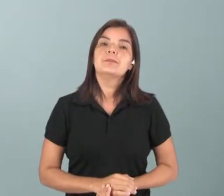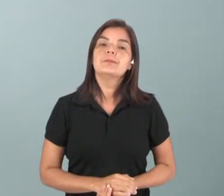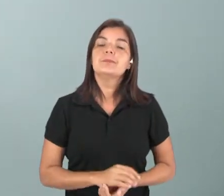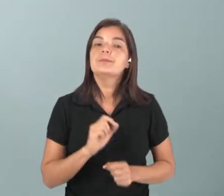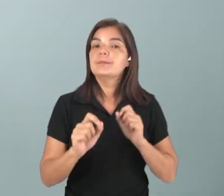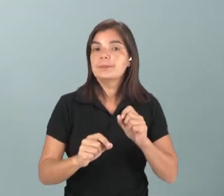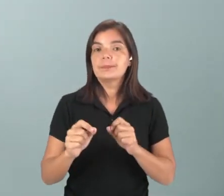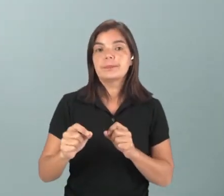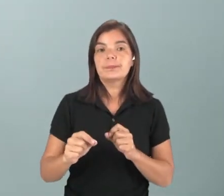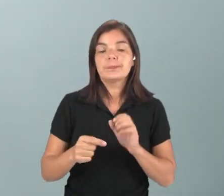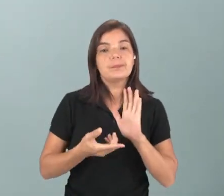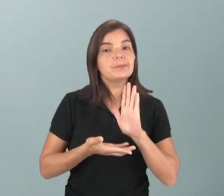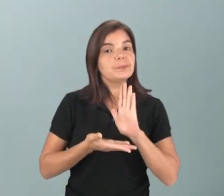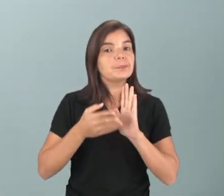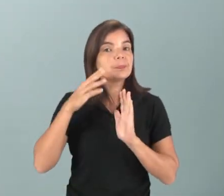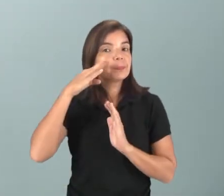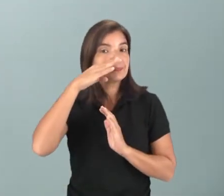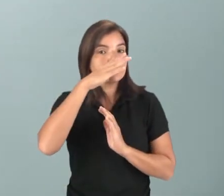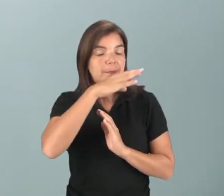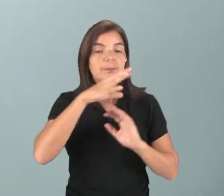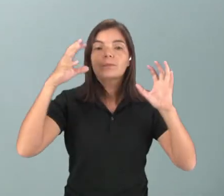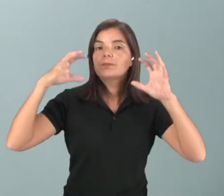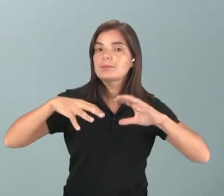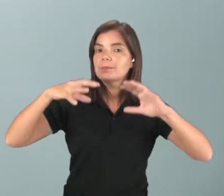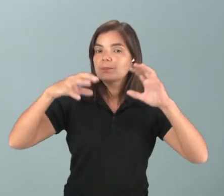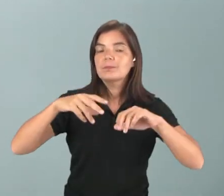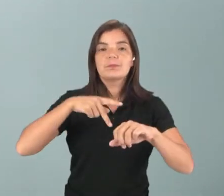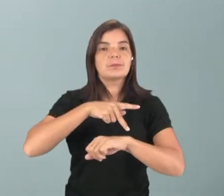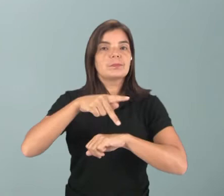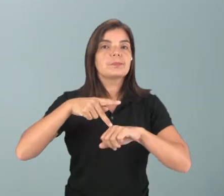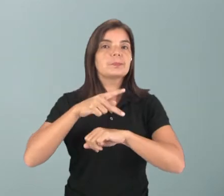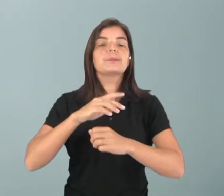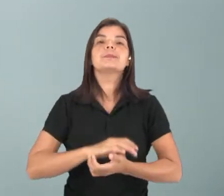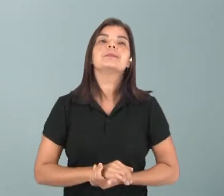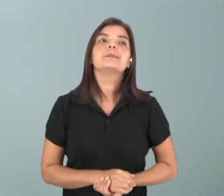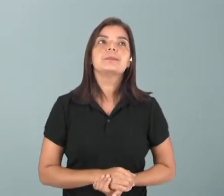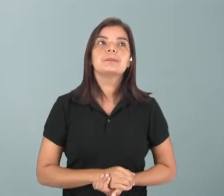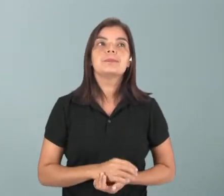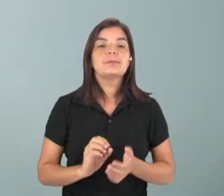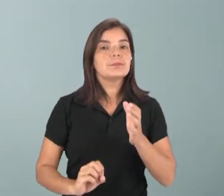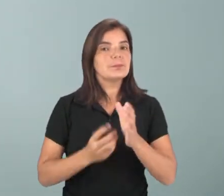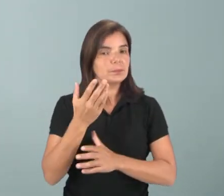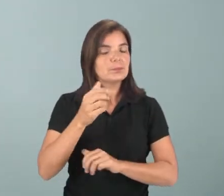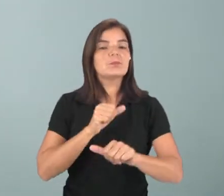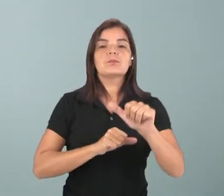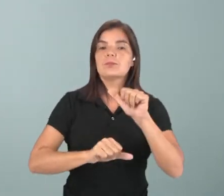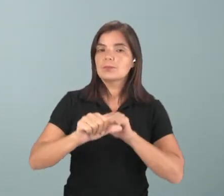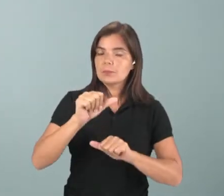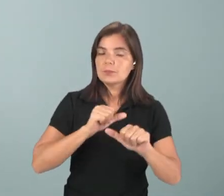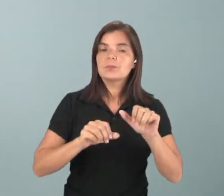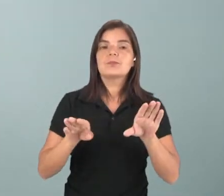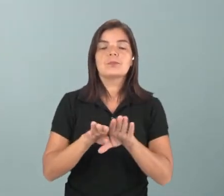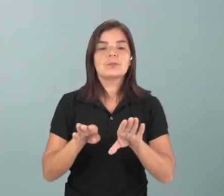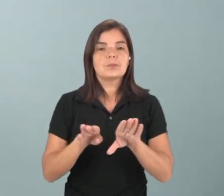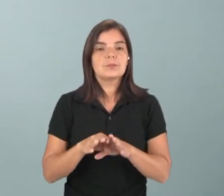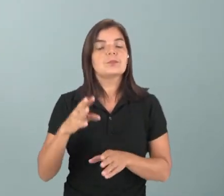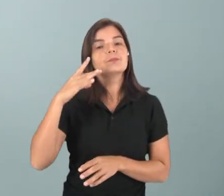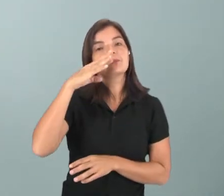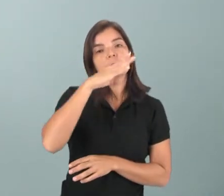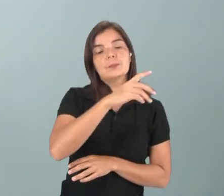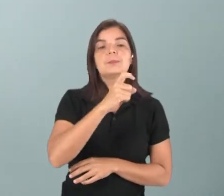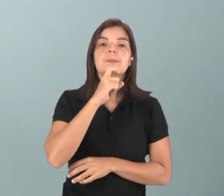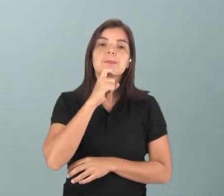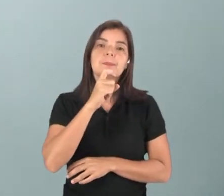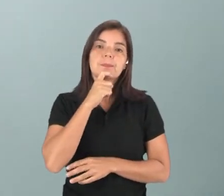traz temperatura e traz umidade para o nosso país, tá? Então, ocorre essa troca aí de correntes oceânicas, quentes e